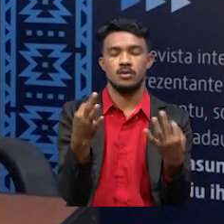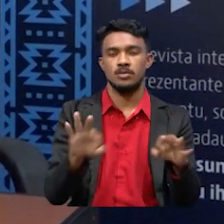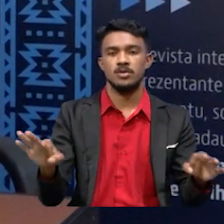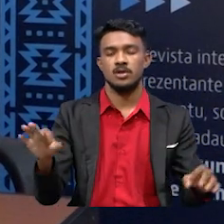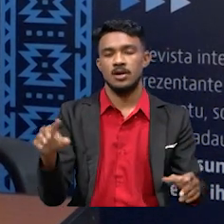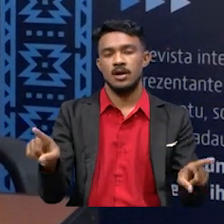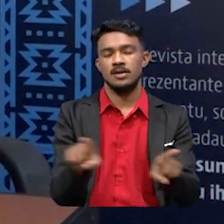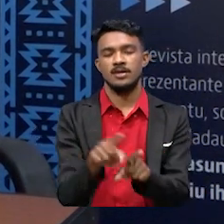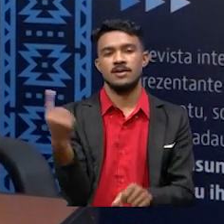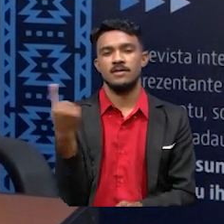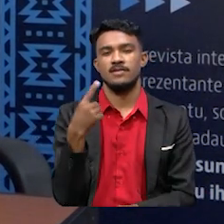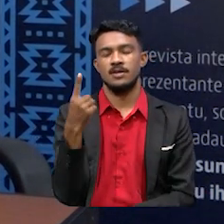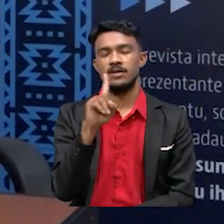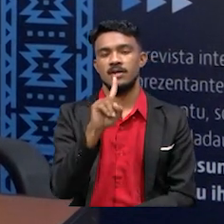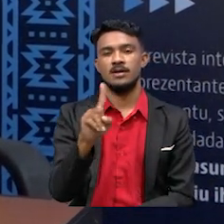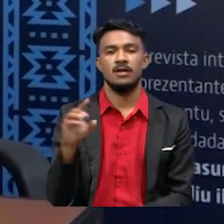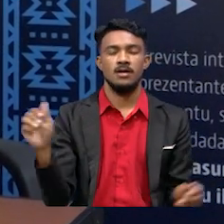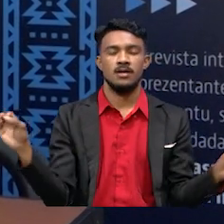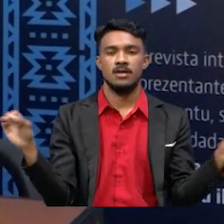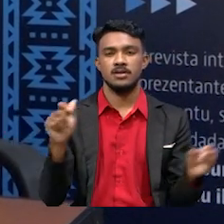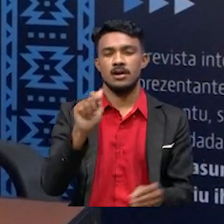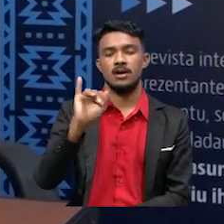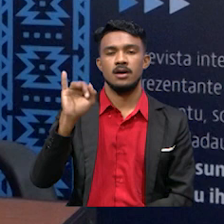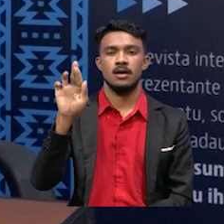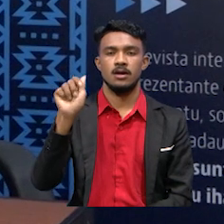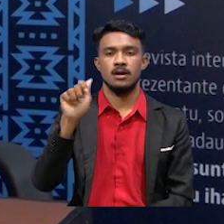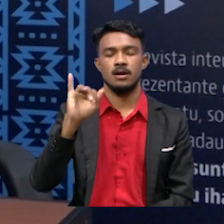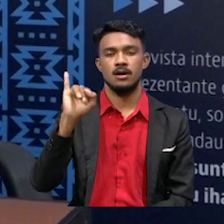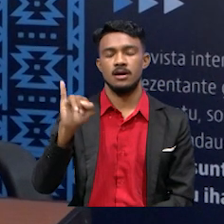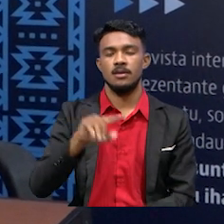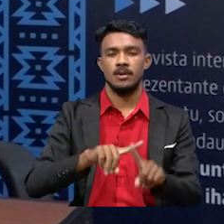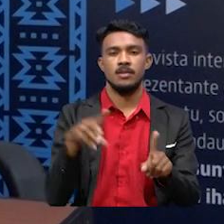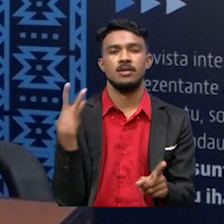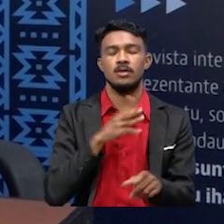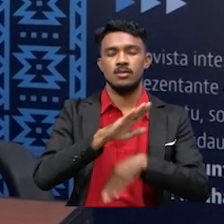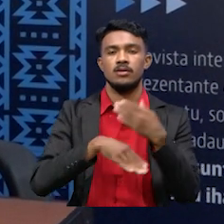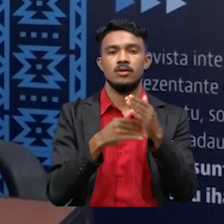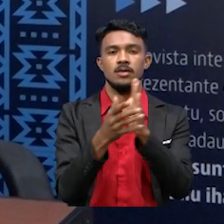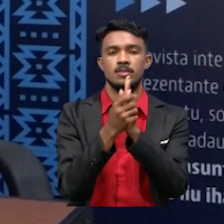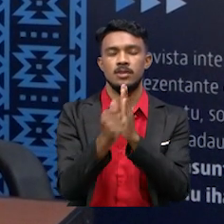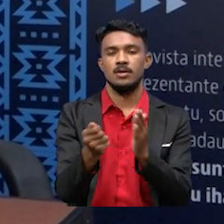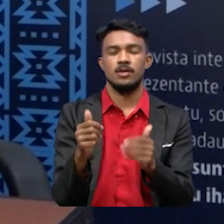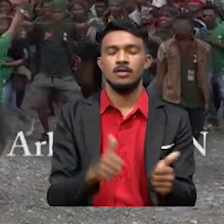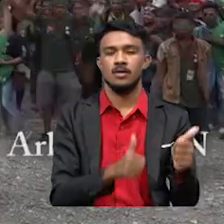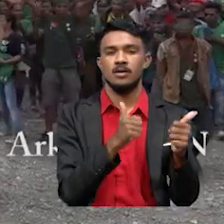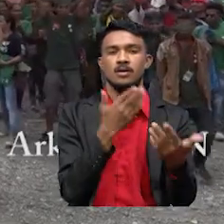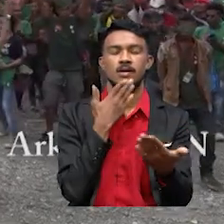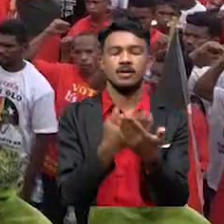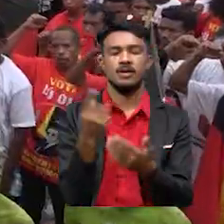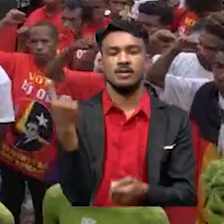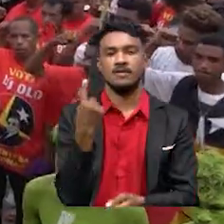mak lao saya ride mas ite hotu ni nia be esperanza den ida ne si lao dia na fati ne be homen.